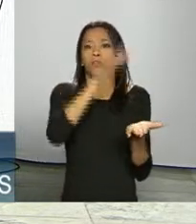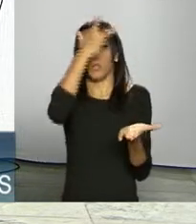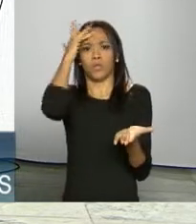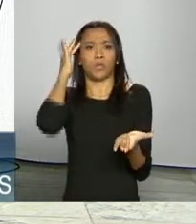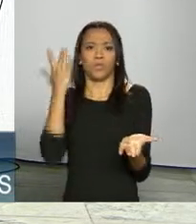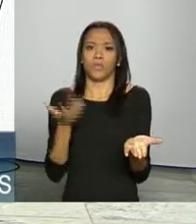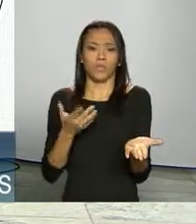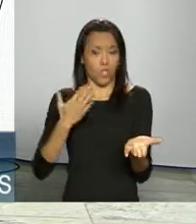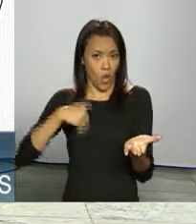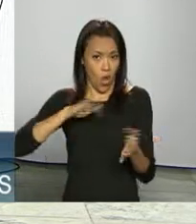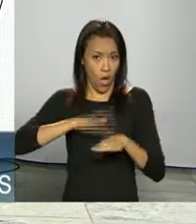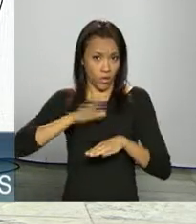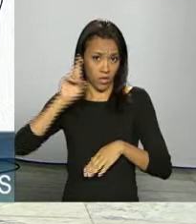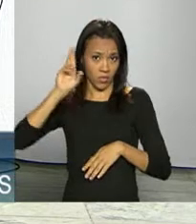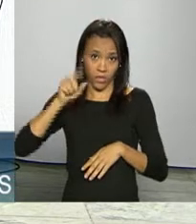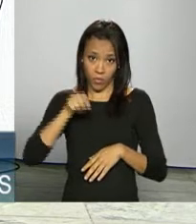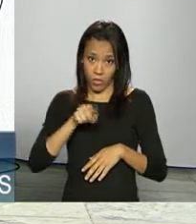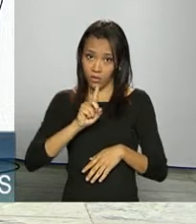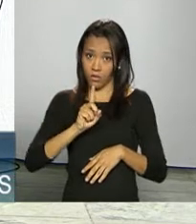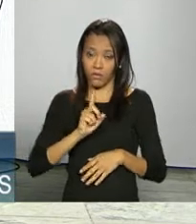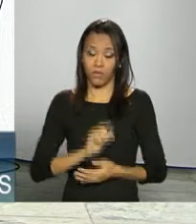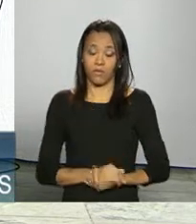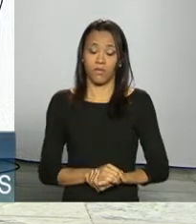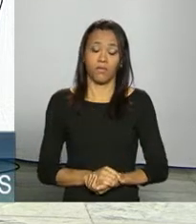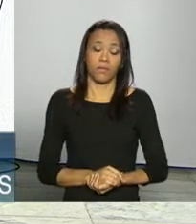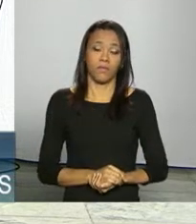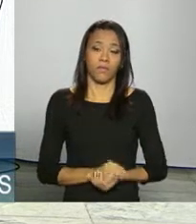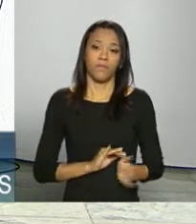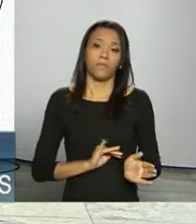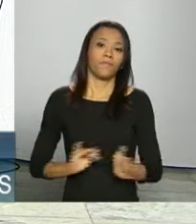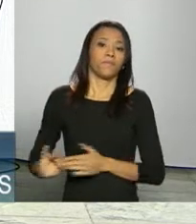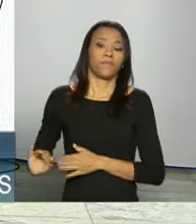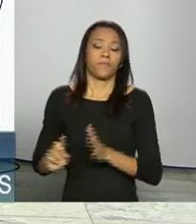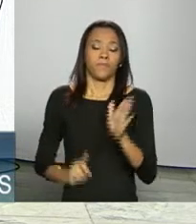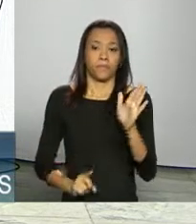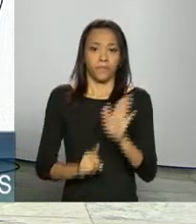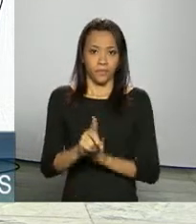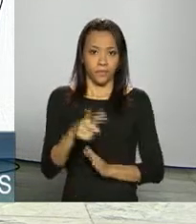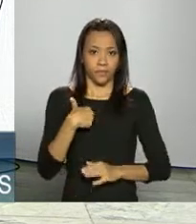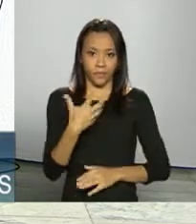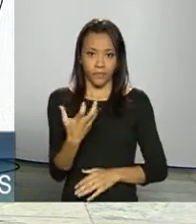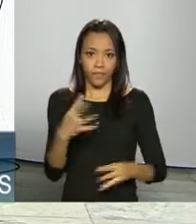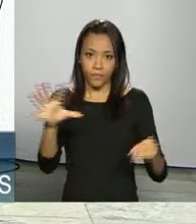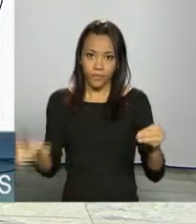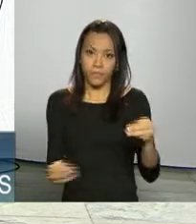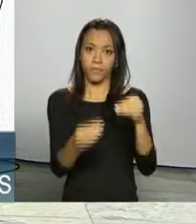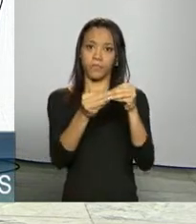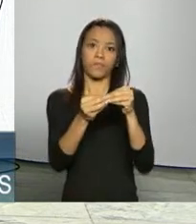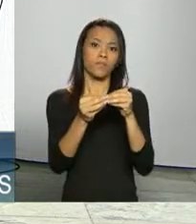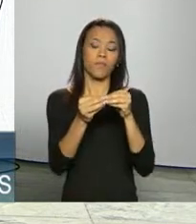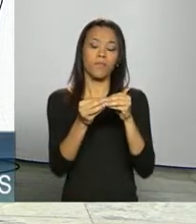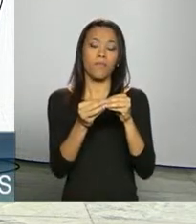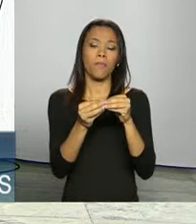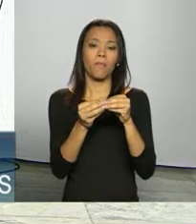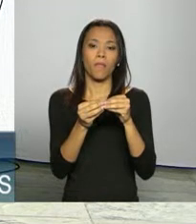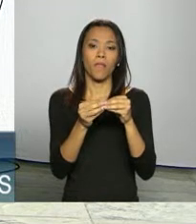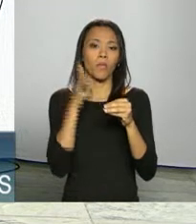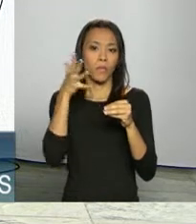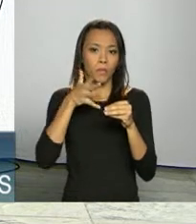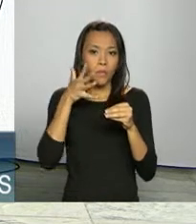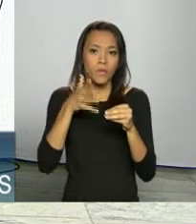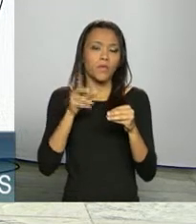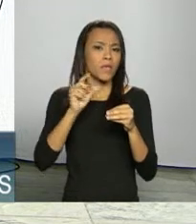sinto muito não eram responsáveis por isso tá eu queria só complementar Lembrando aqui algumas